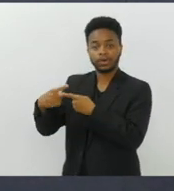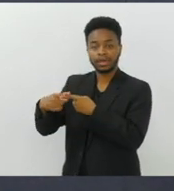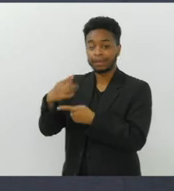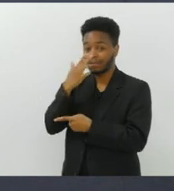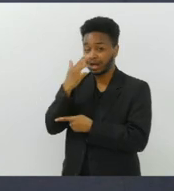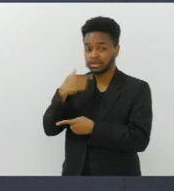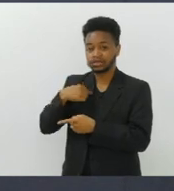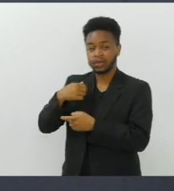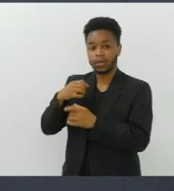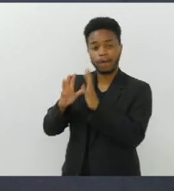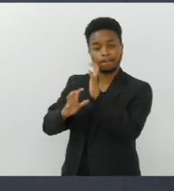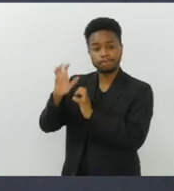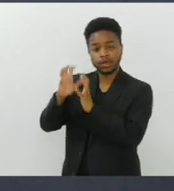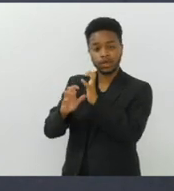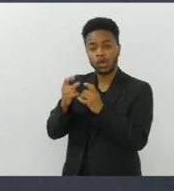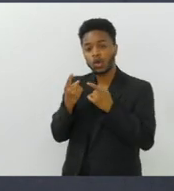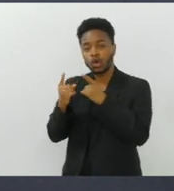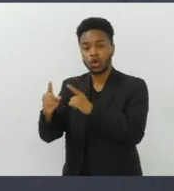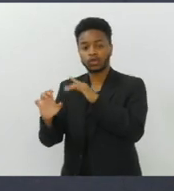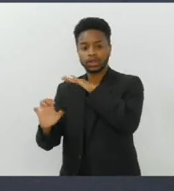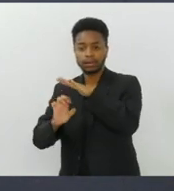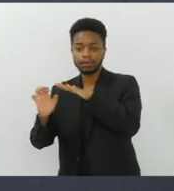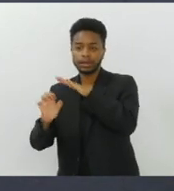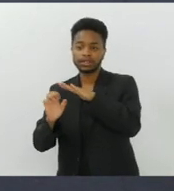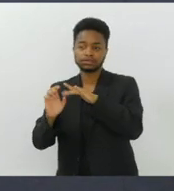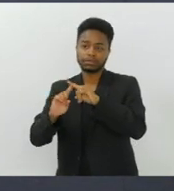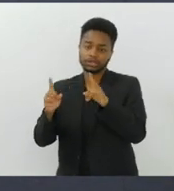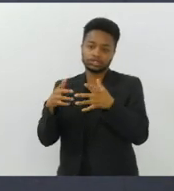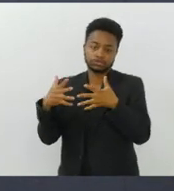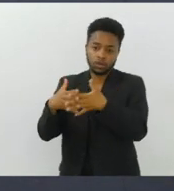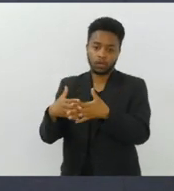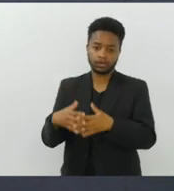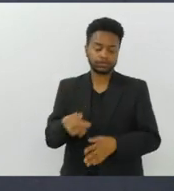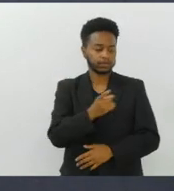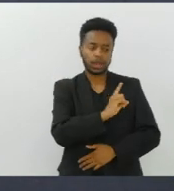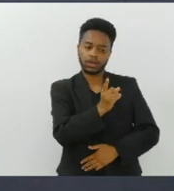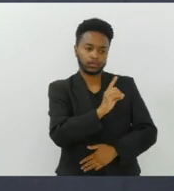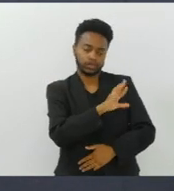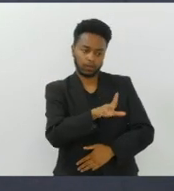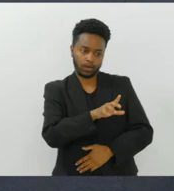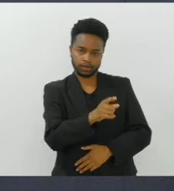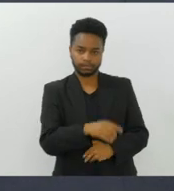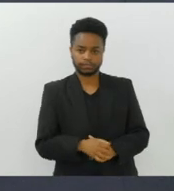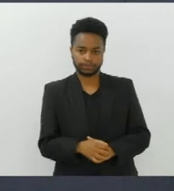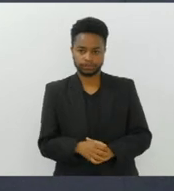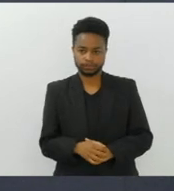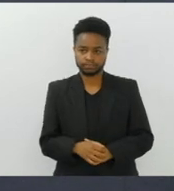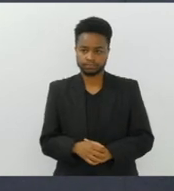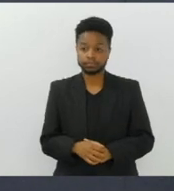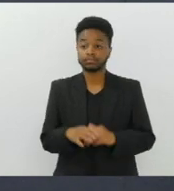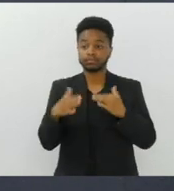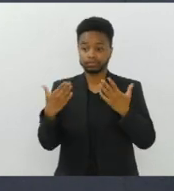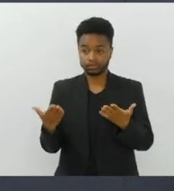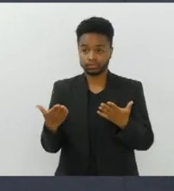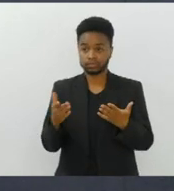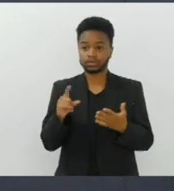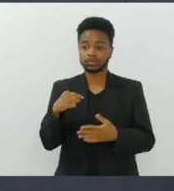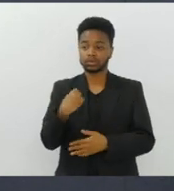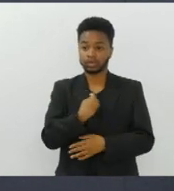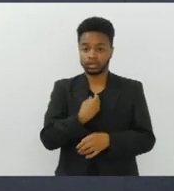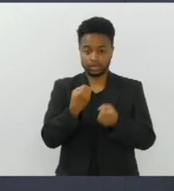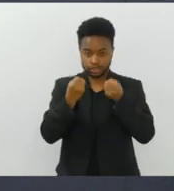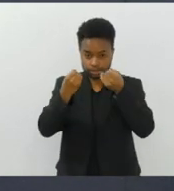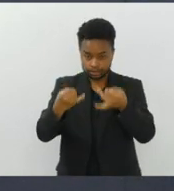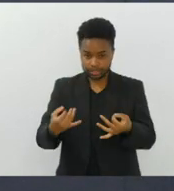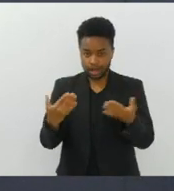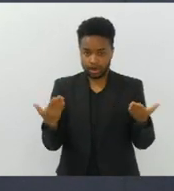que eu brigo contra a empresa e tá complicado. Não é isso. Bom... Meus senhores, vamos deixar as coisas muito